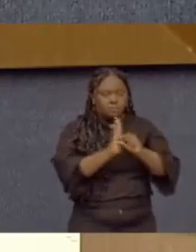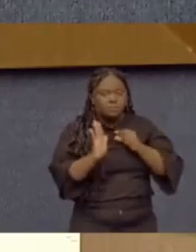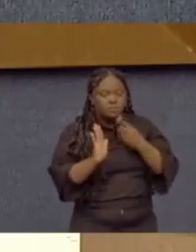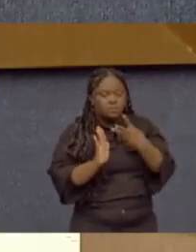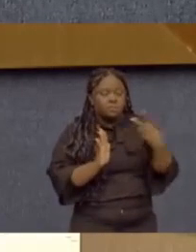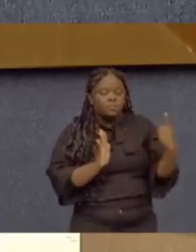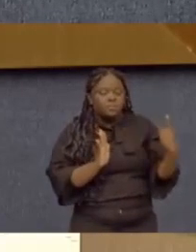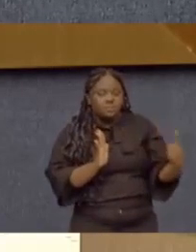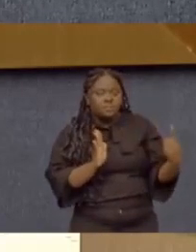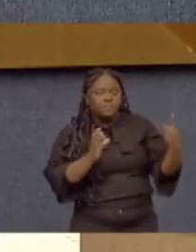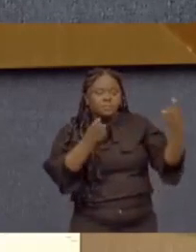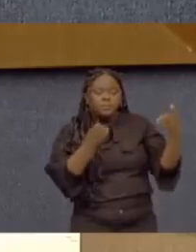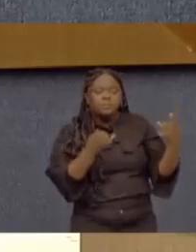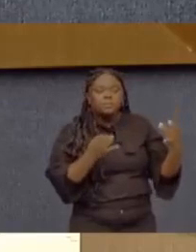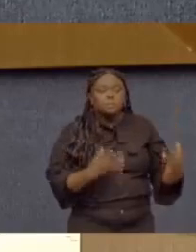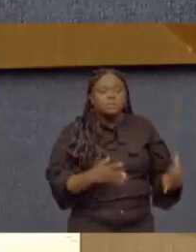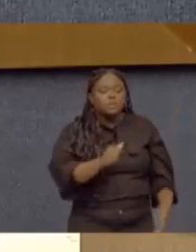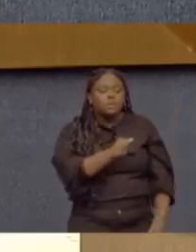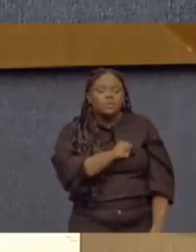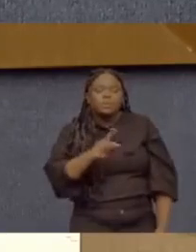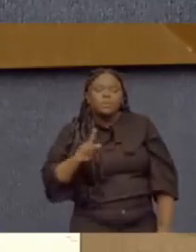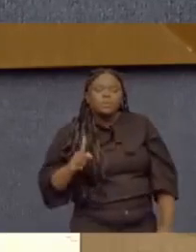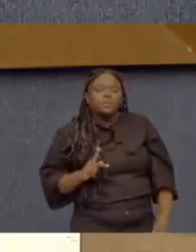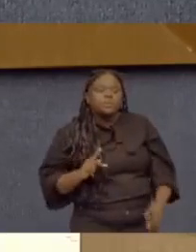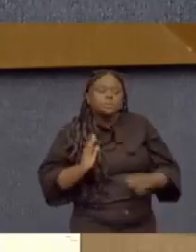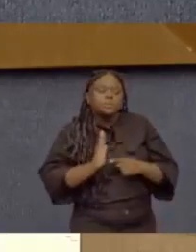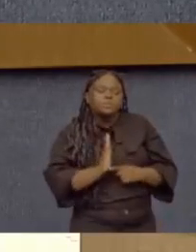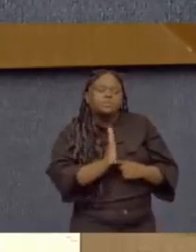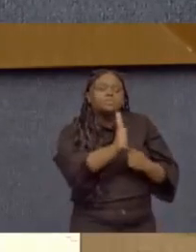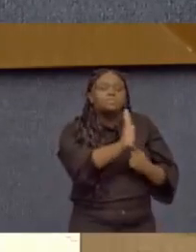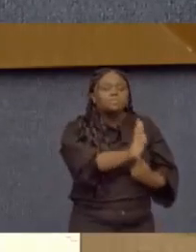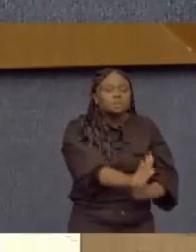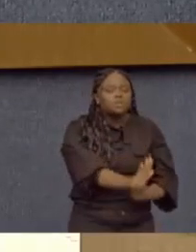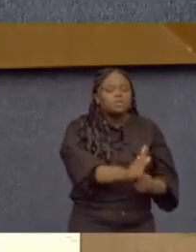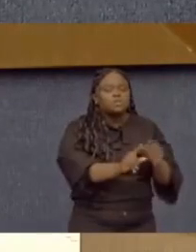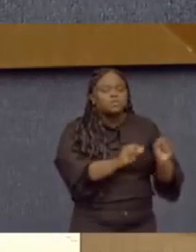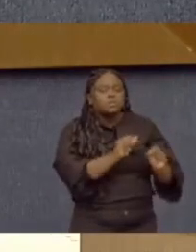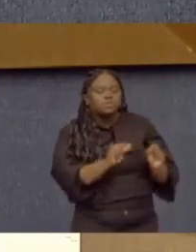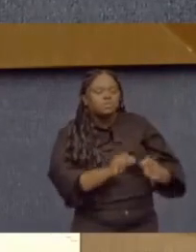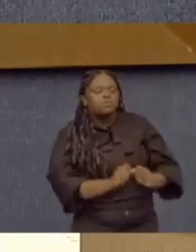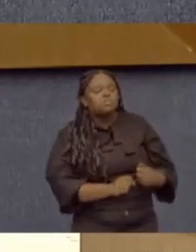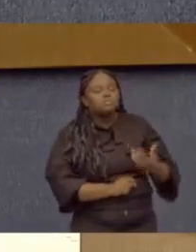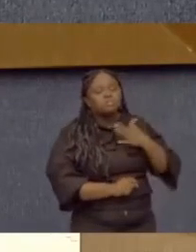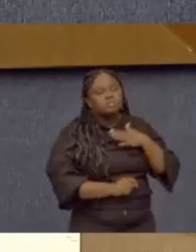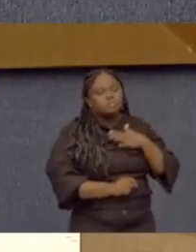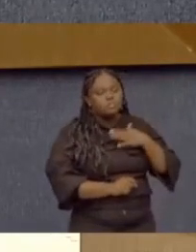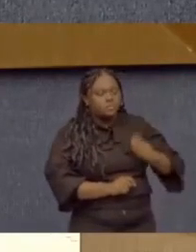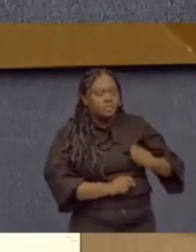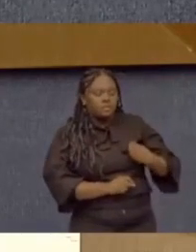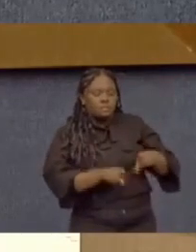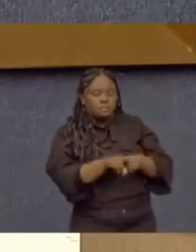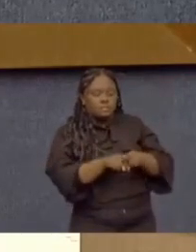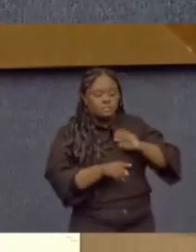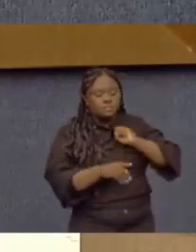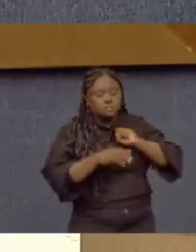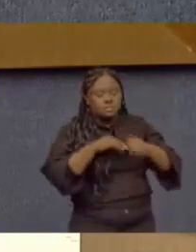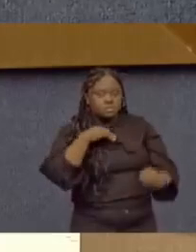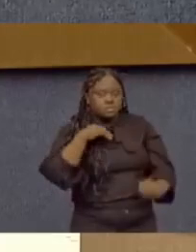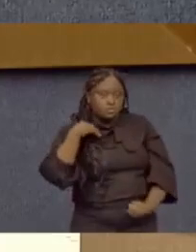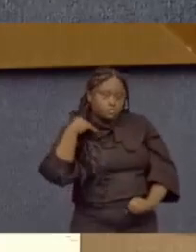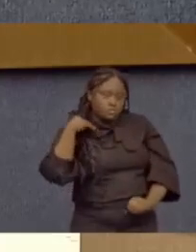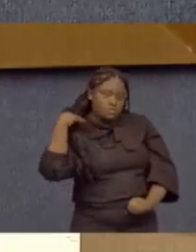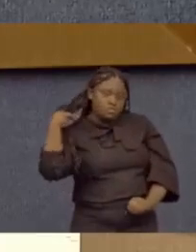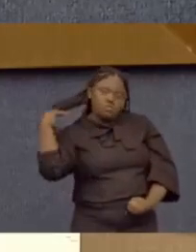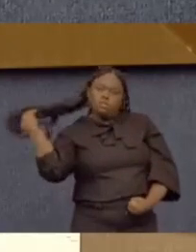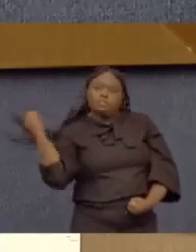10, versículo 31, o apóstolo apresenta aquele que considera o meu lema de vida e de sacerdócio.